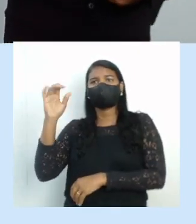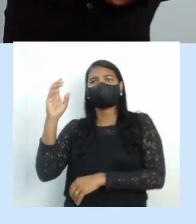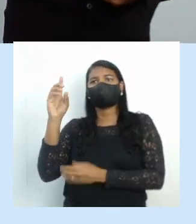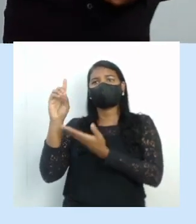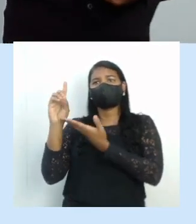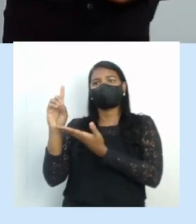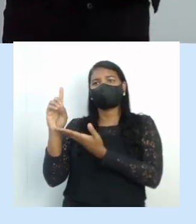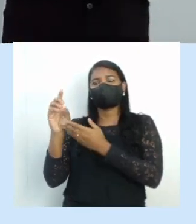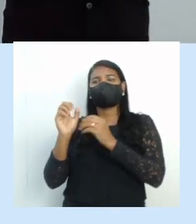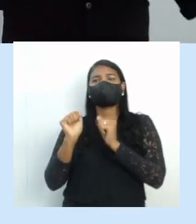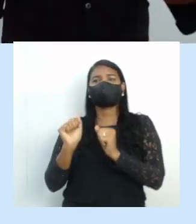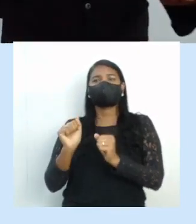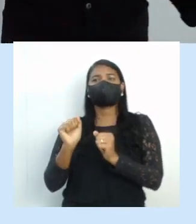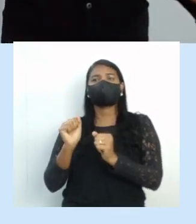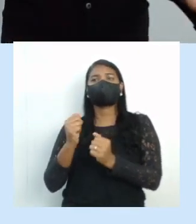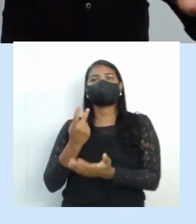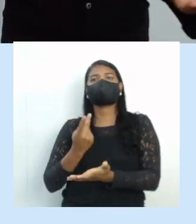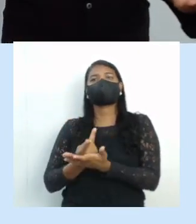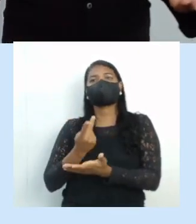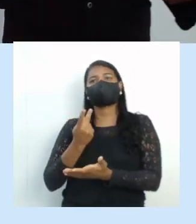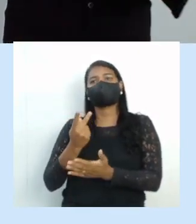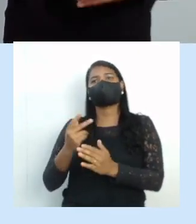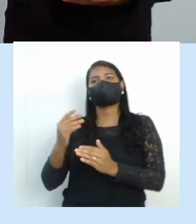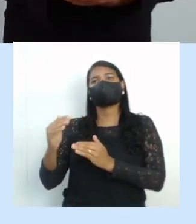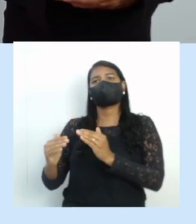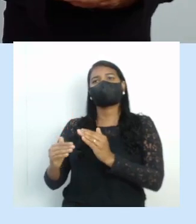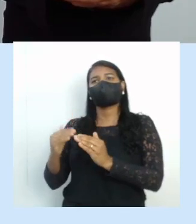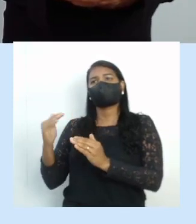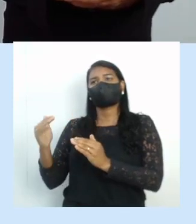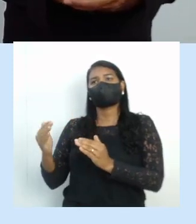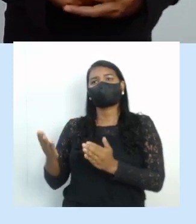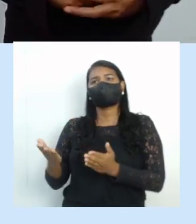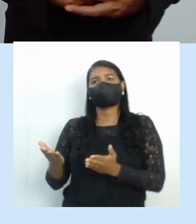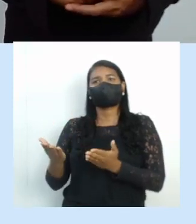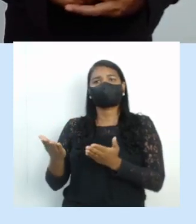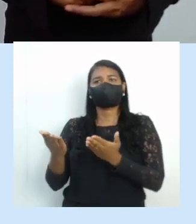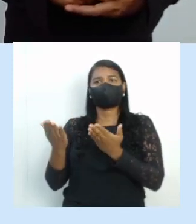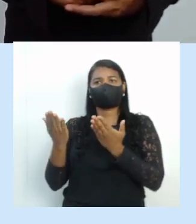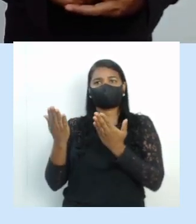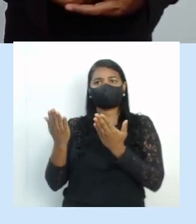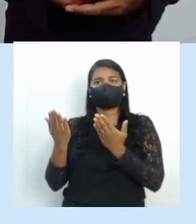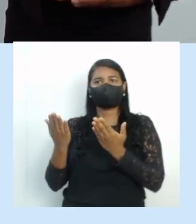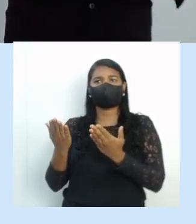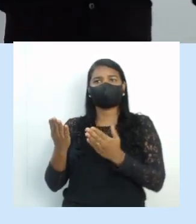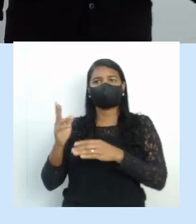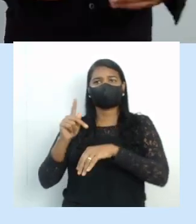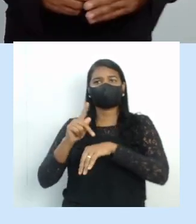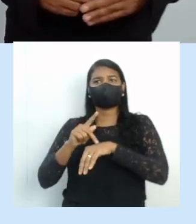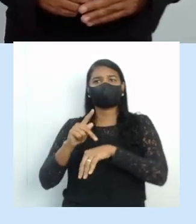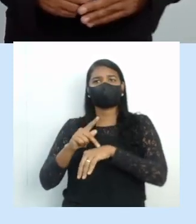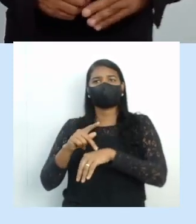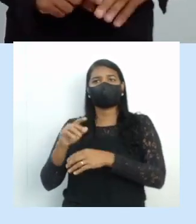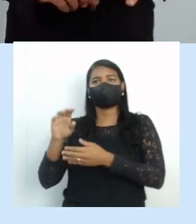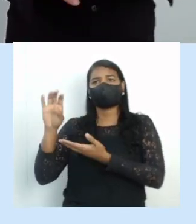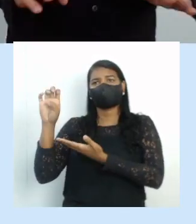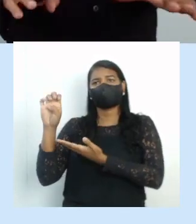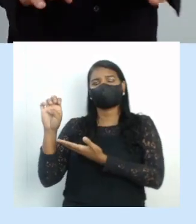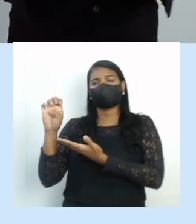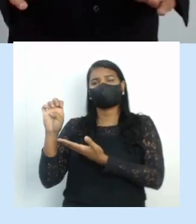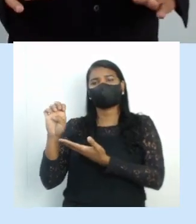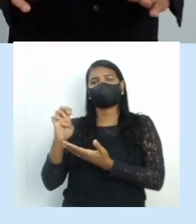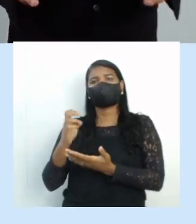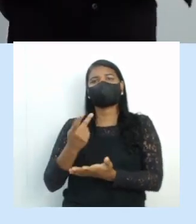pode ocorrer após o processo de sedimentação das rochas. Na letra E,